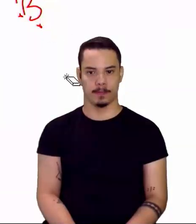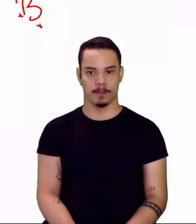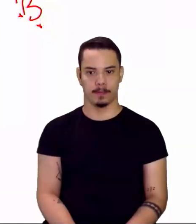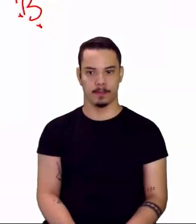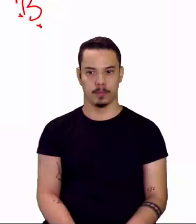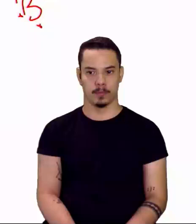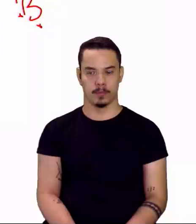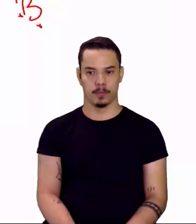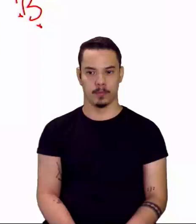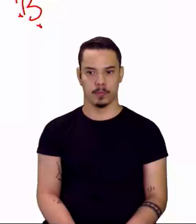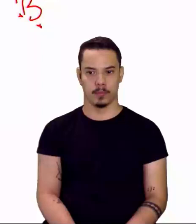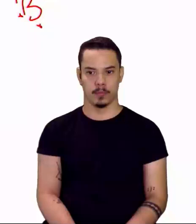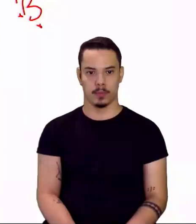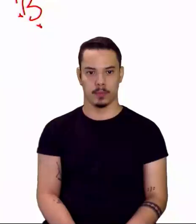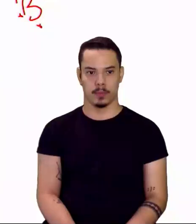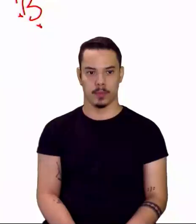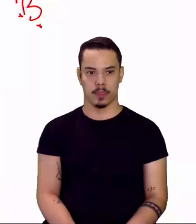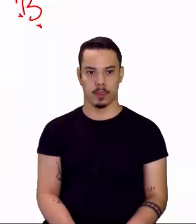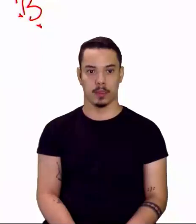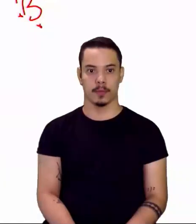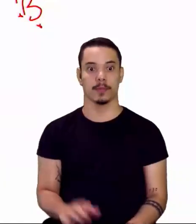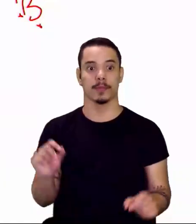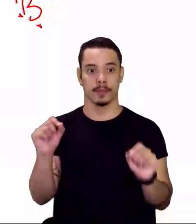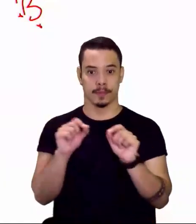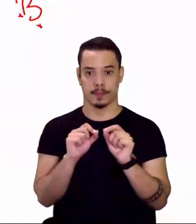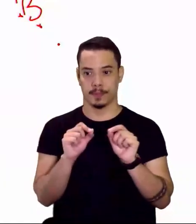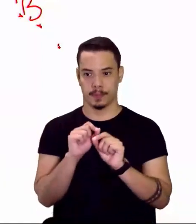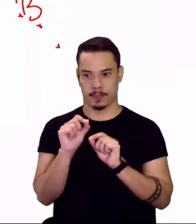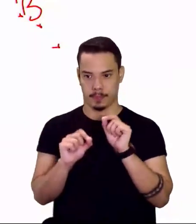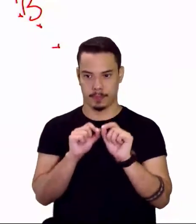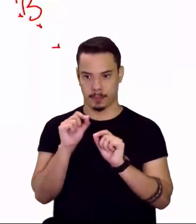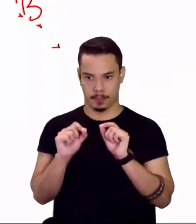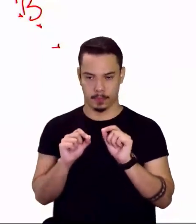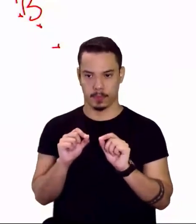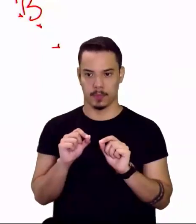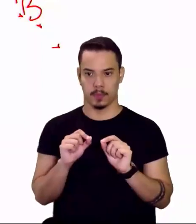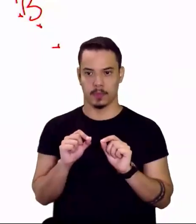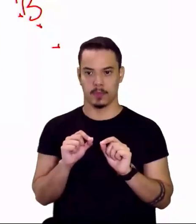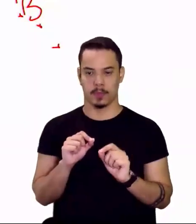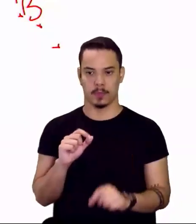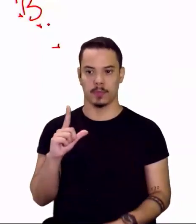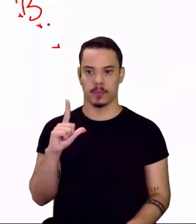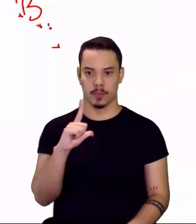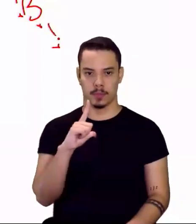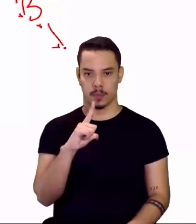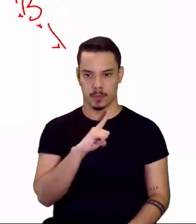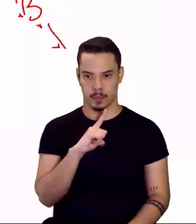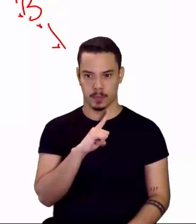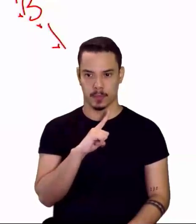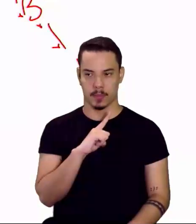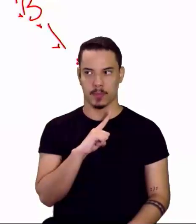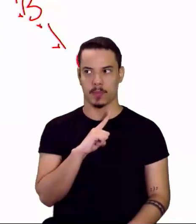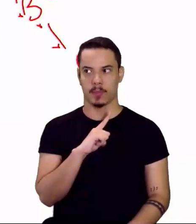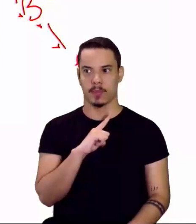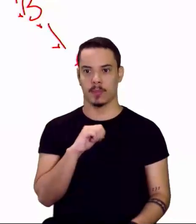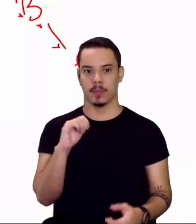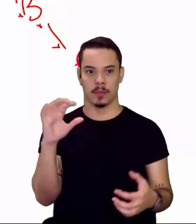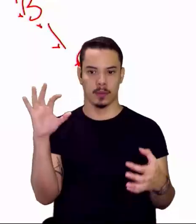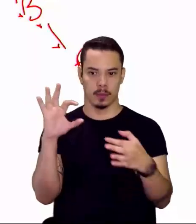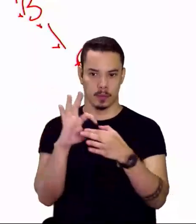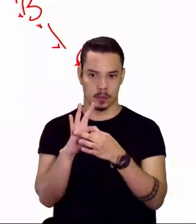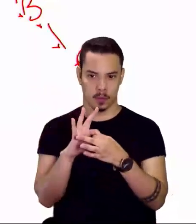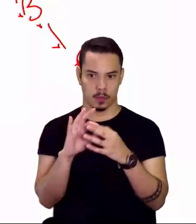Ele, o que fez? Lembrando, ó, o flúor tem, ligou-se com o